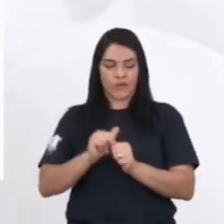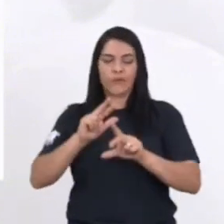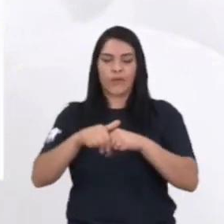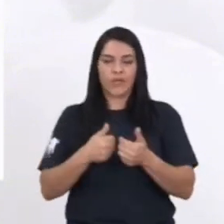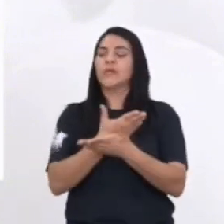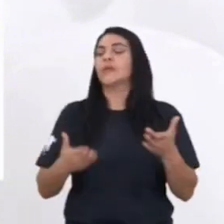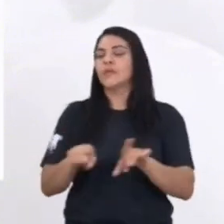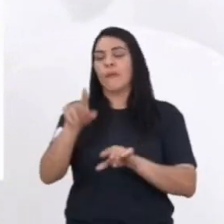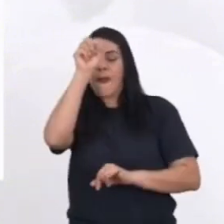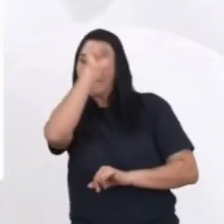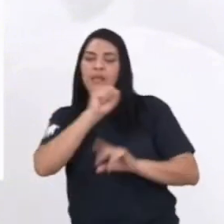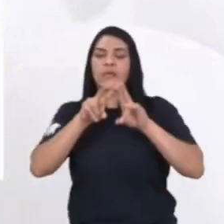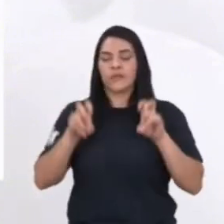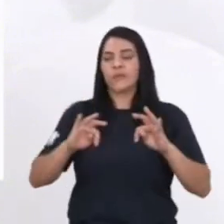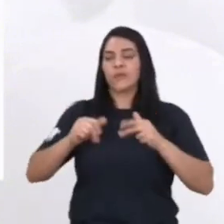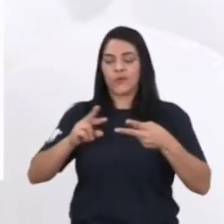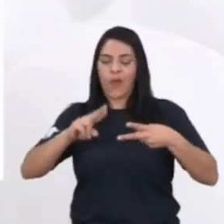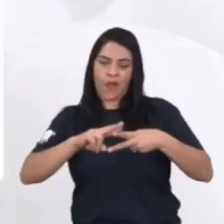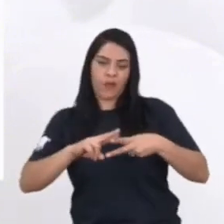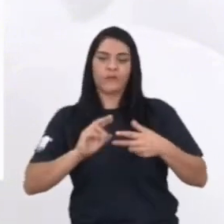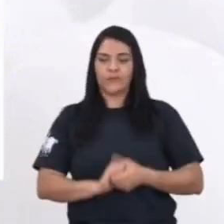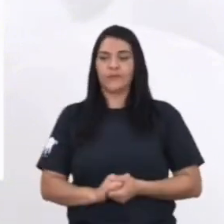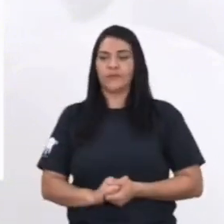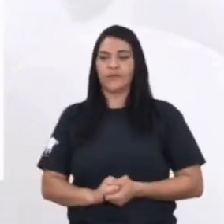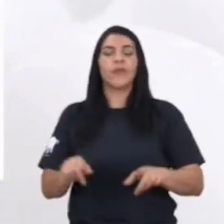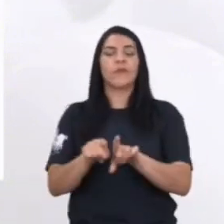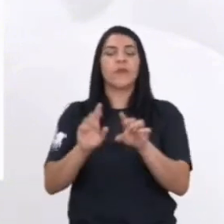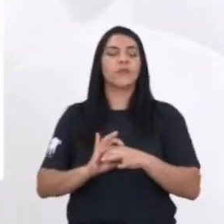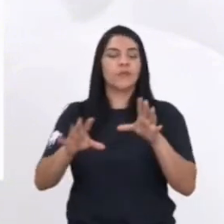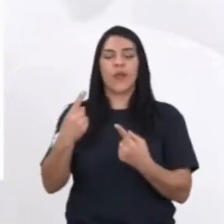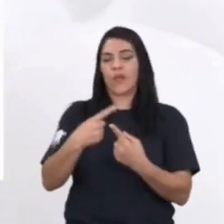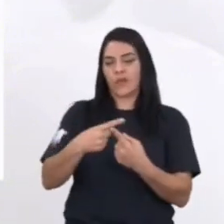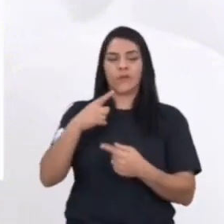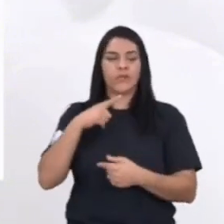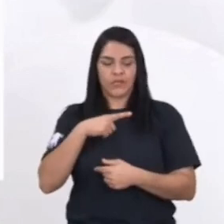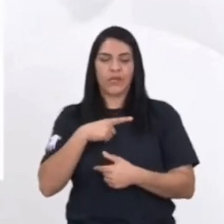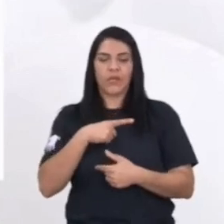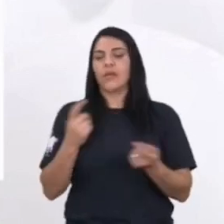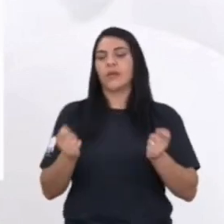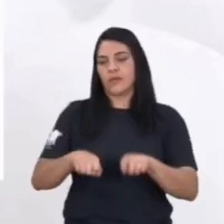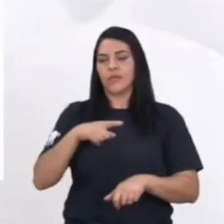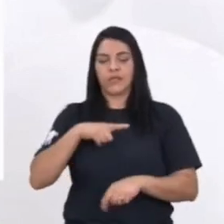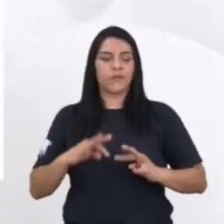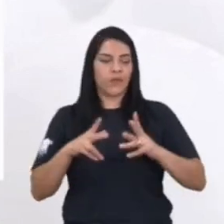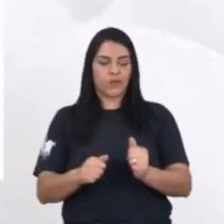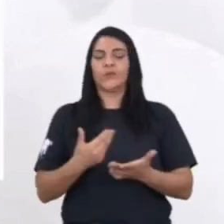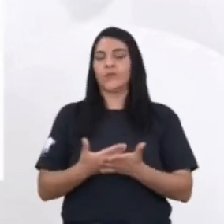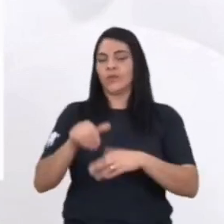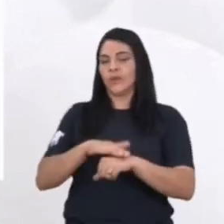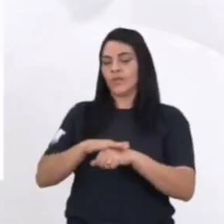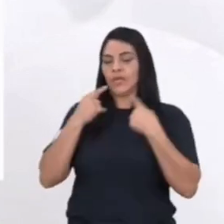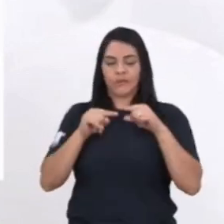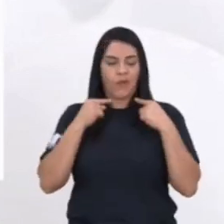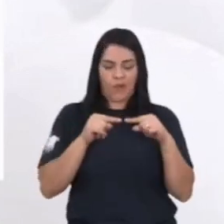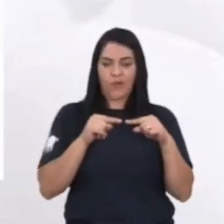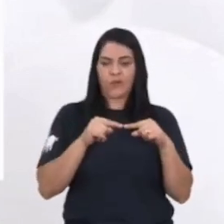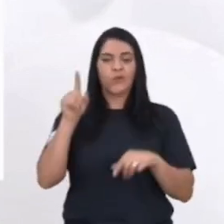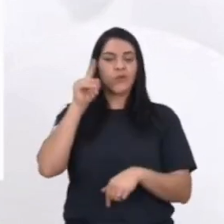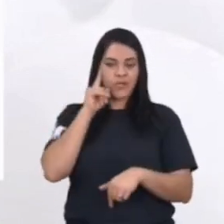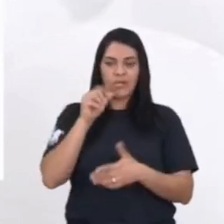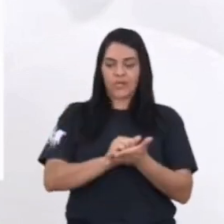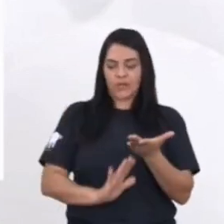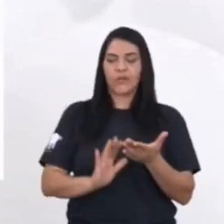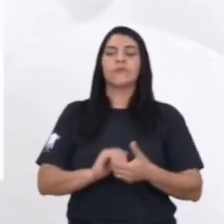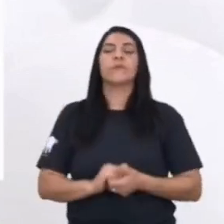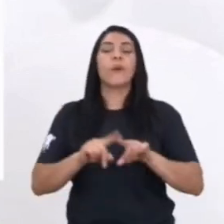justamente para a gente aprender um pouco sobre esse recurso, poder disponibilizar esse tipo de item, né, essa possibilidade do estudante fazer uma questão discursiva no dia a dia da tarefa